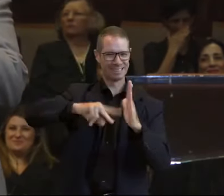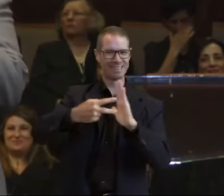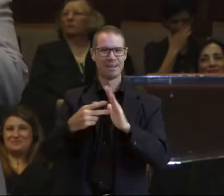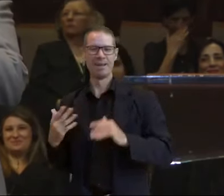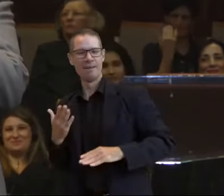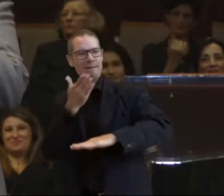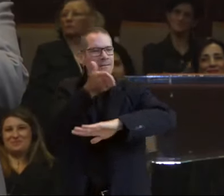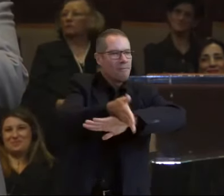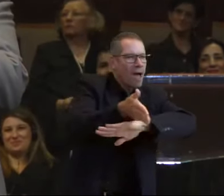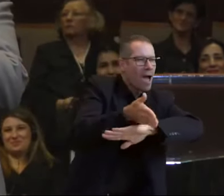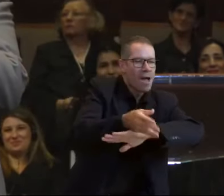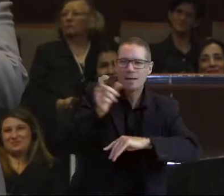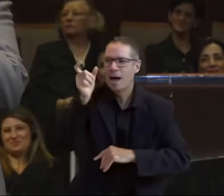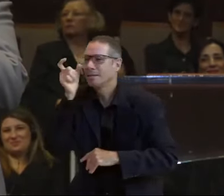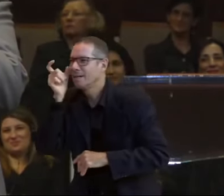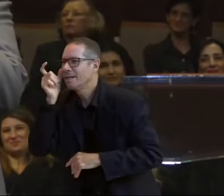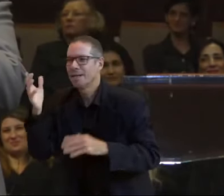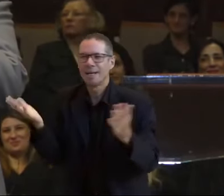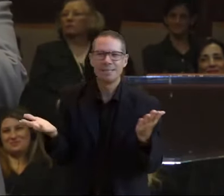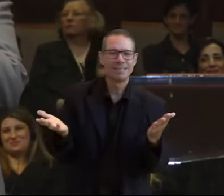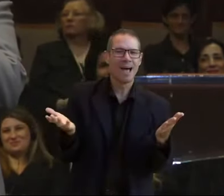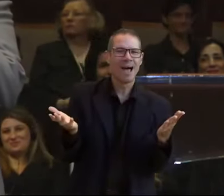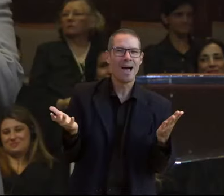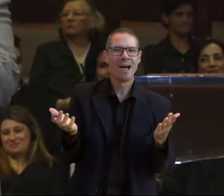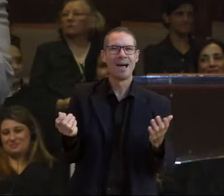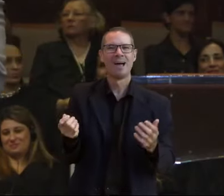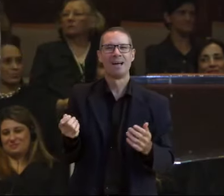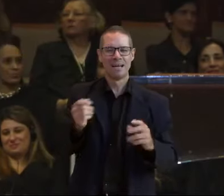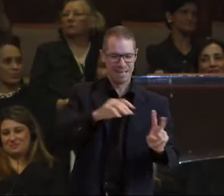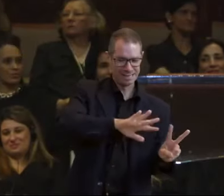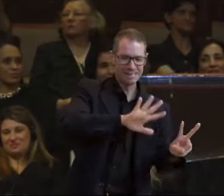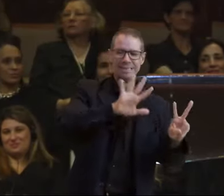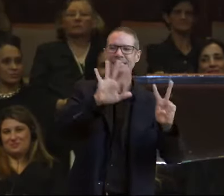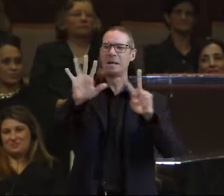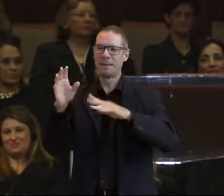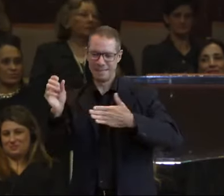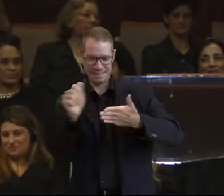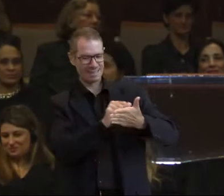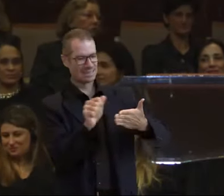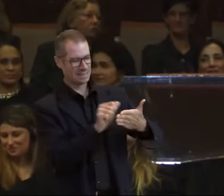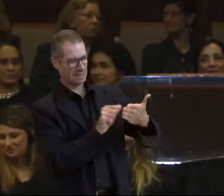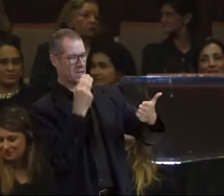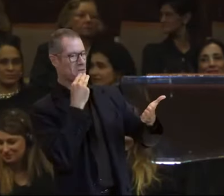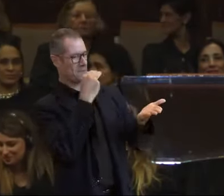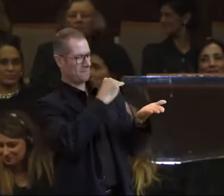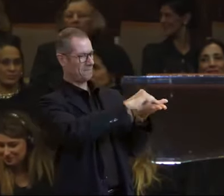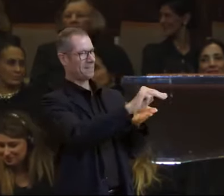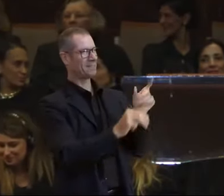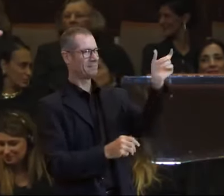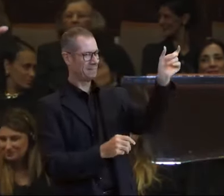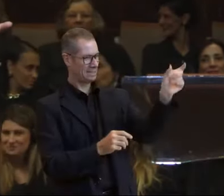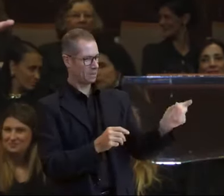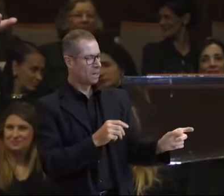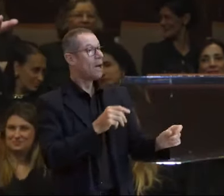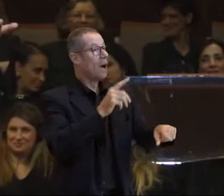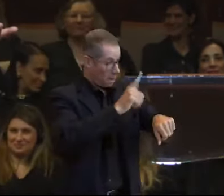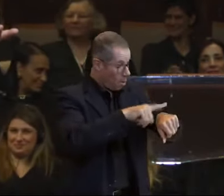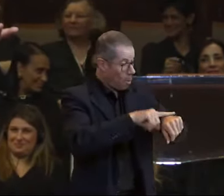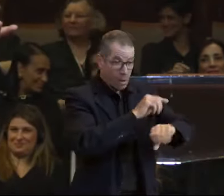vem, assiste, vai. Essa semana eu escrevi para uma pessoa e disse: está na